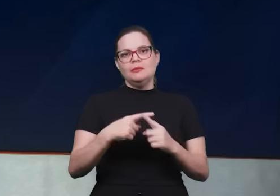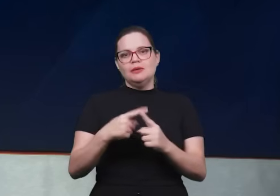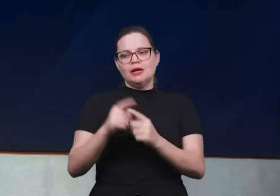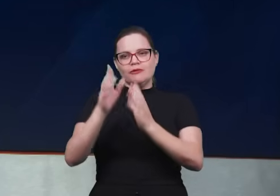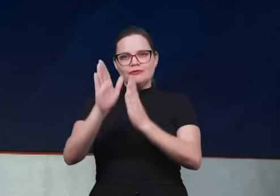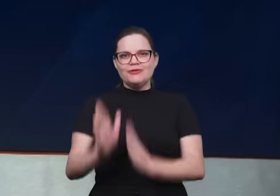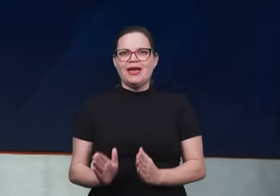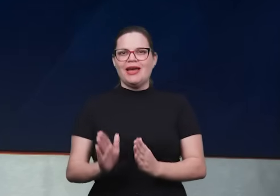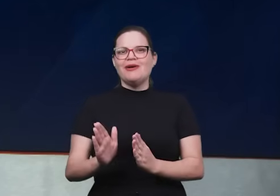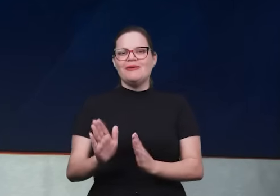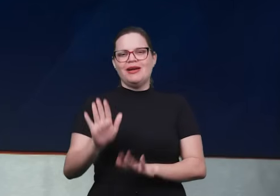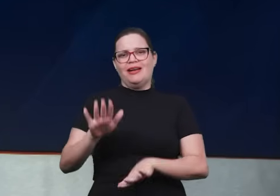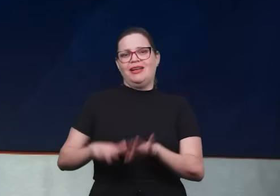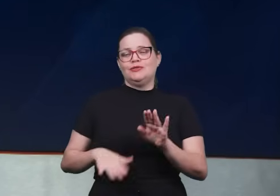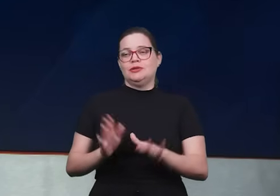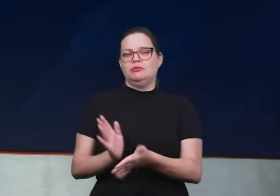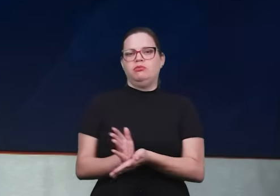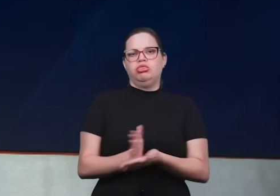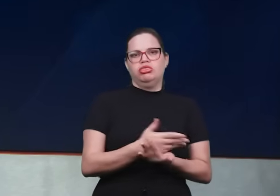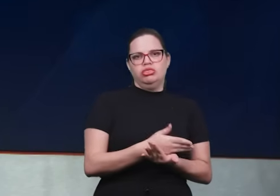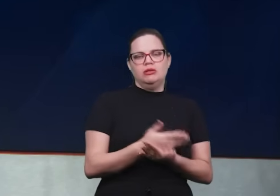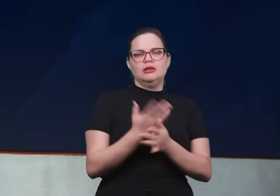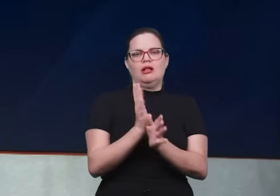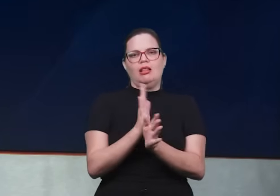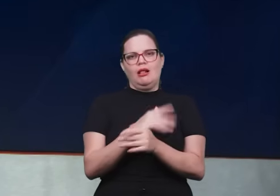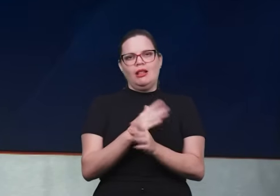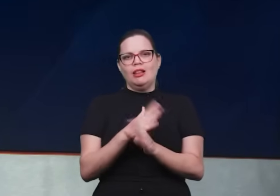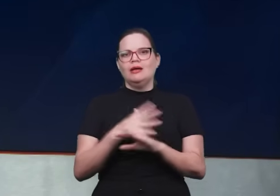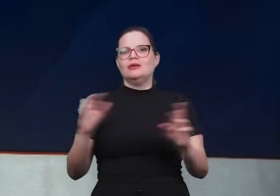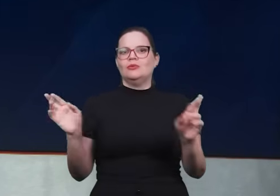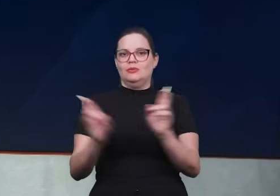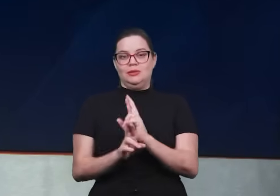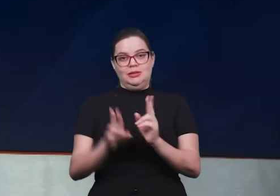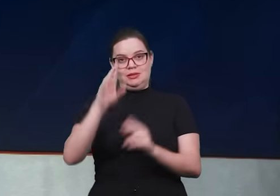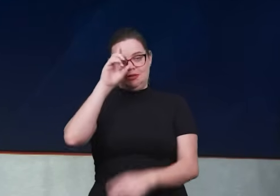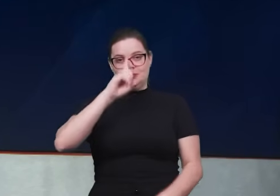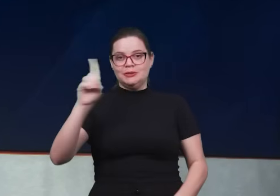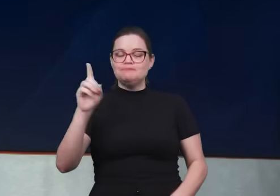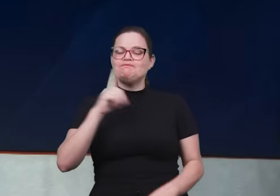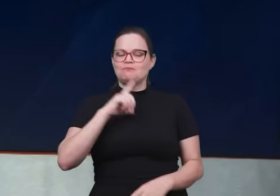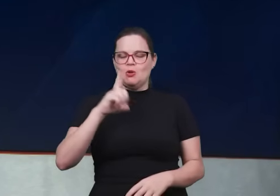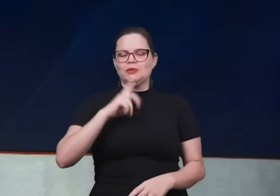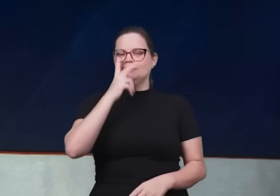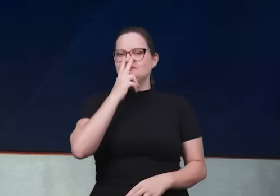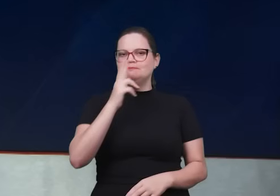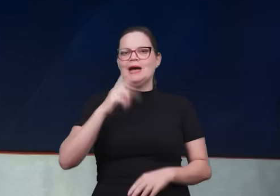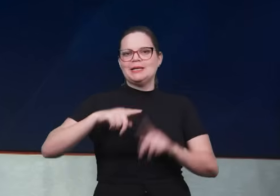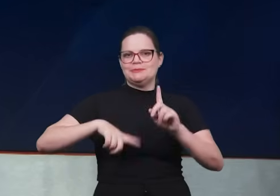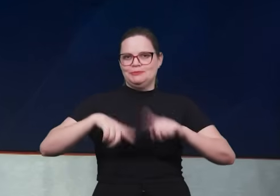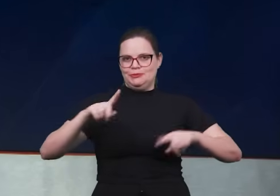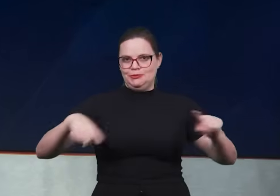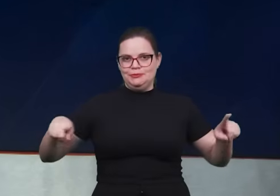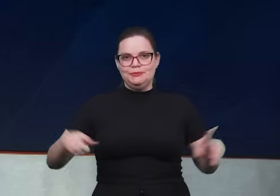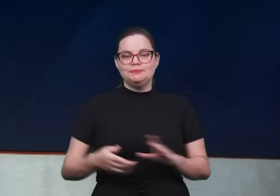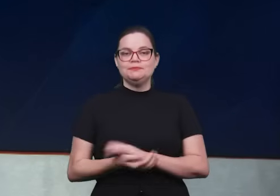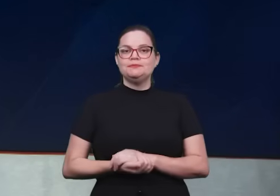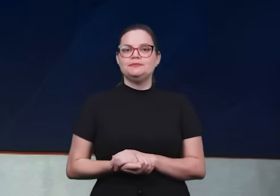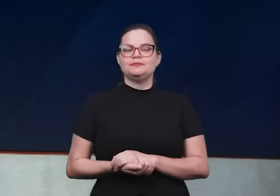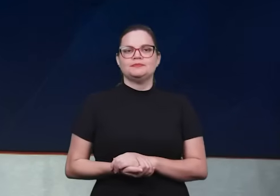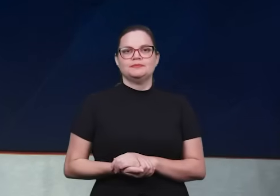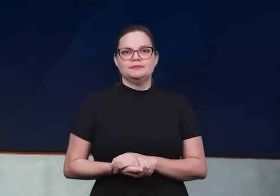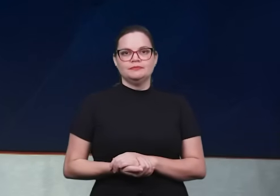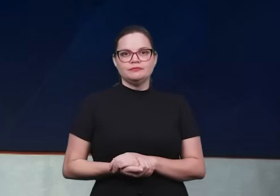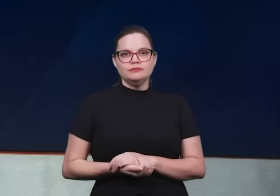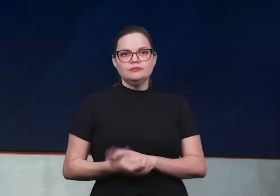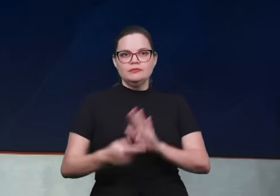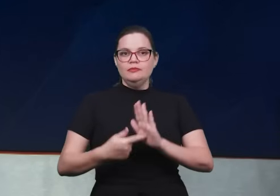e relaxamento na vida espiritual e na relação com Deus. No livro de Atos, capítulo 13, verso 20, há um relato